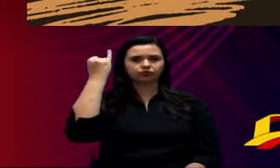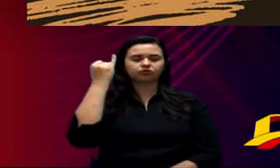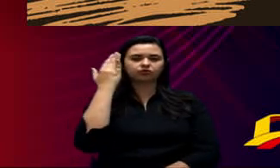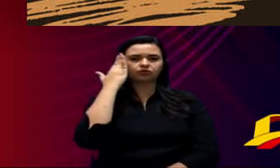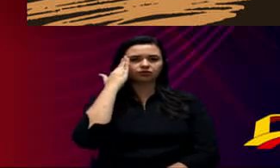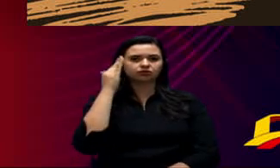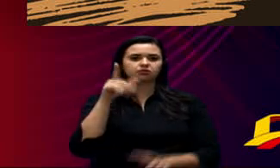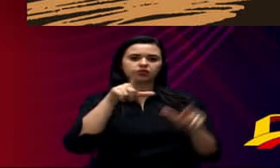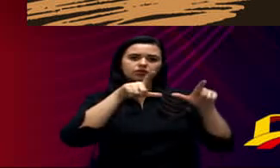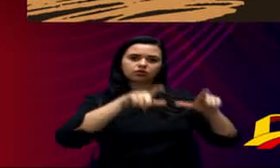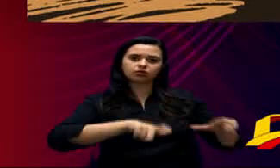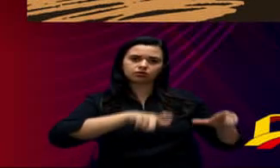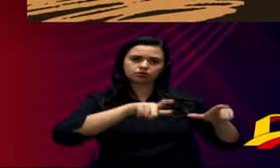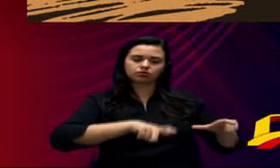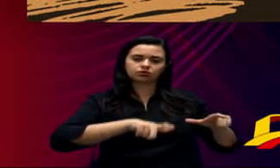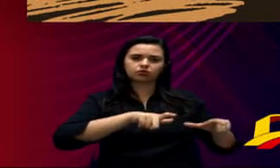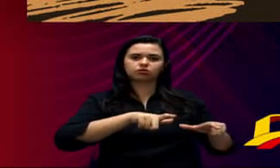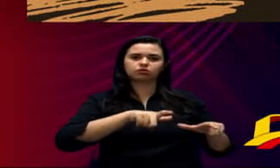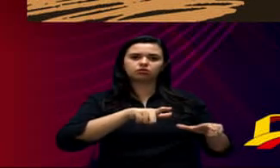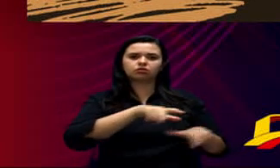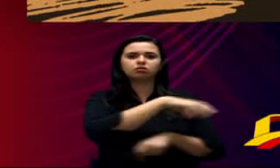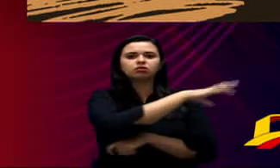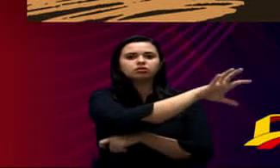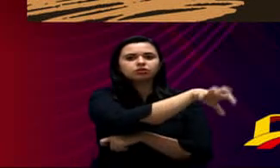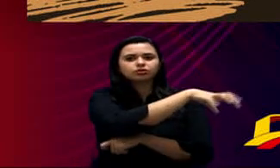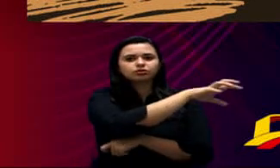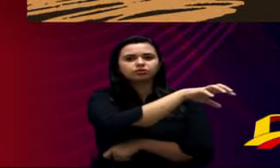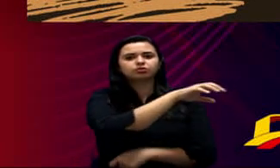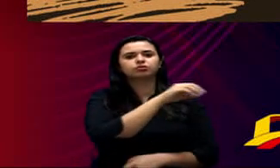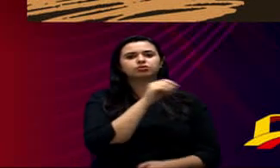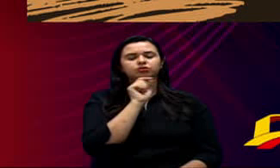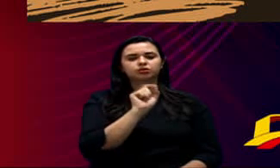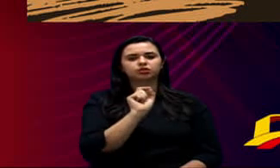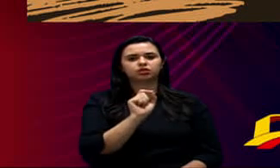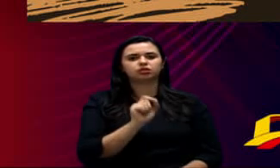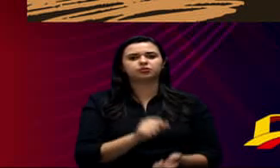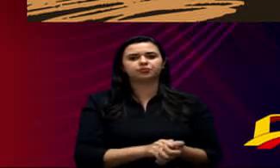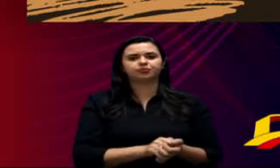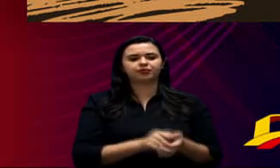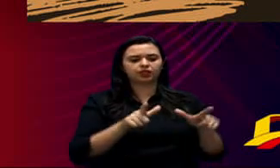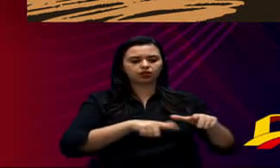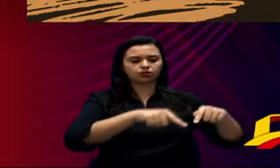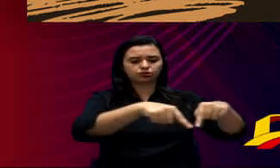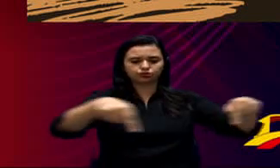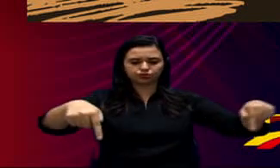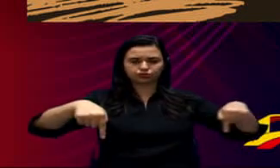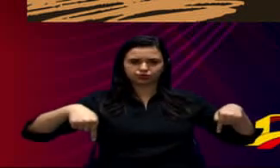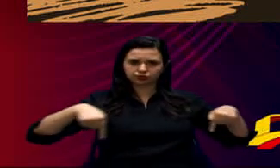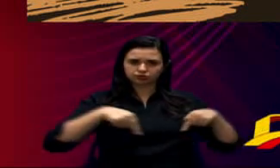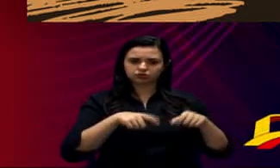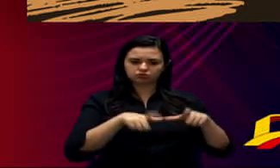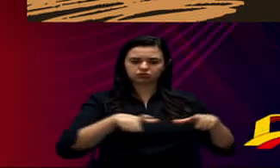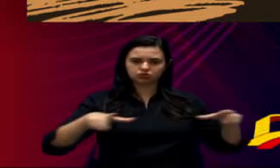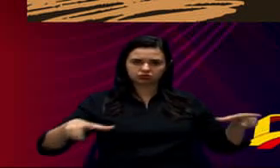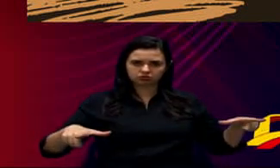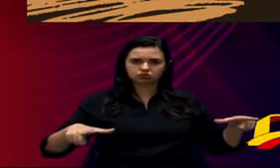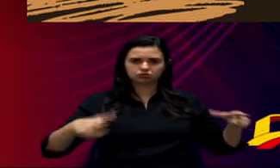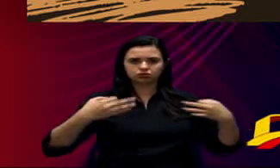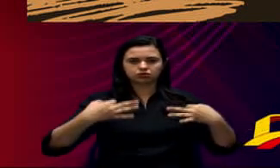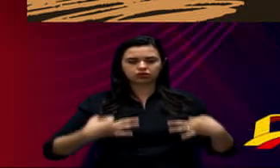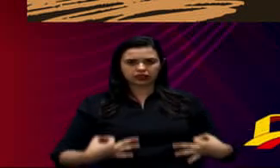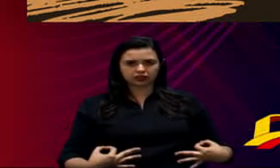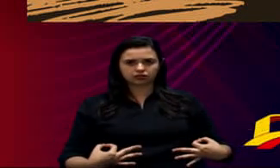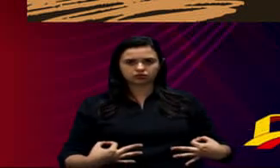falar, que o Sandro obedece toda a parte legal sobre tamanho de espaço físico. Lógico que quanto